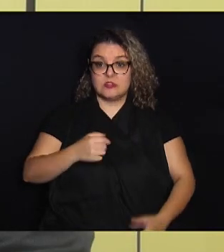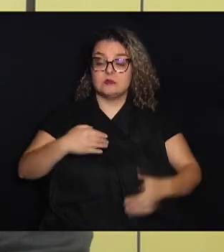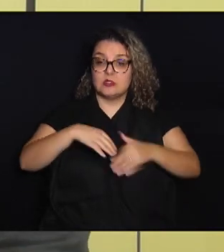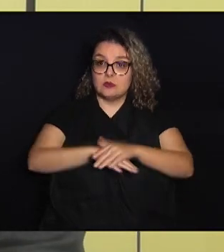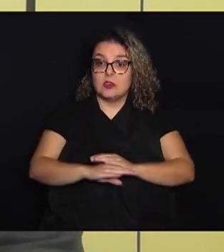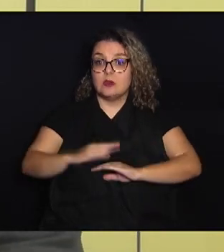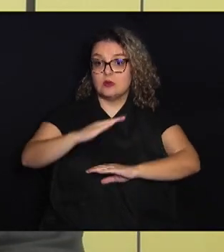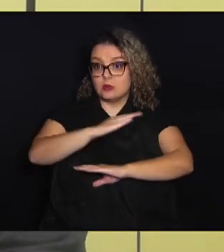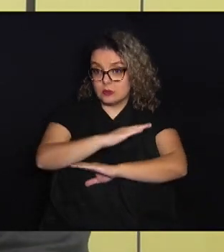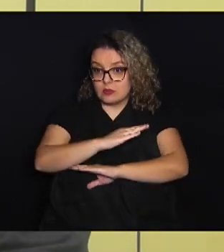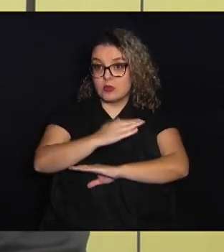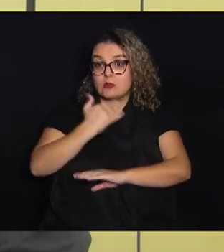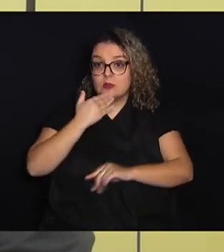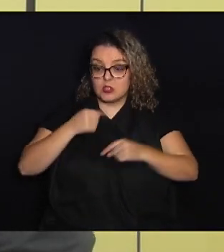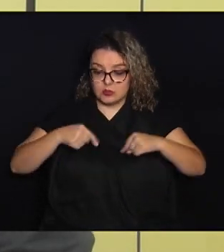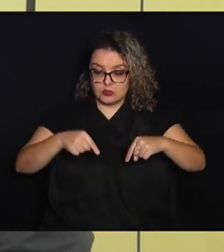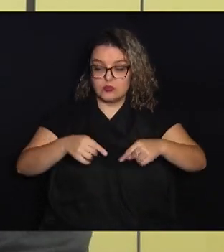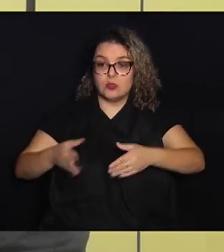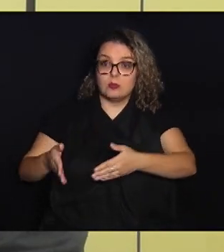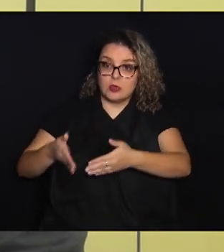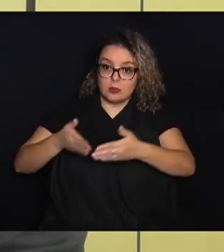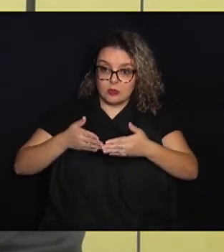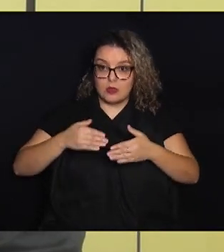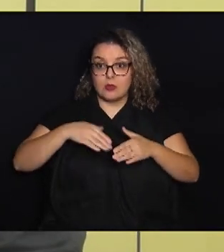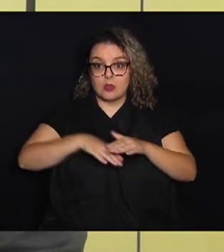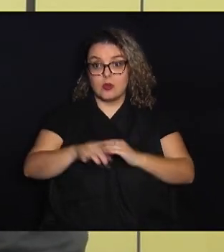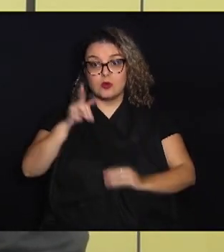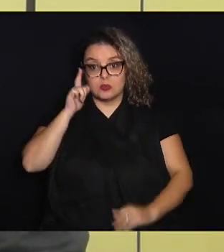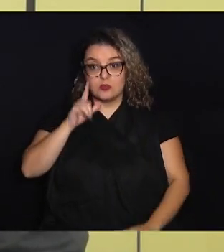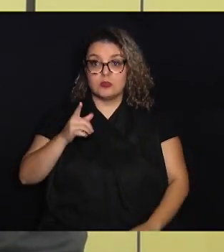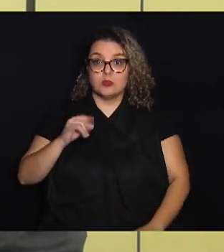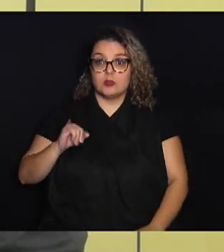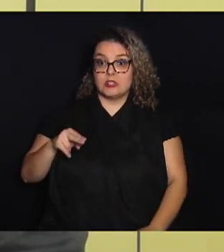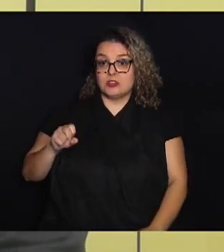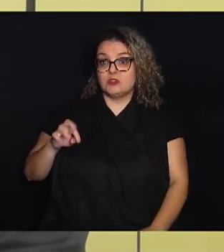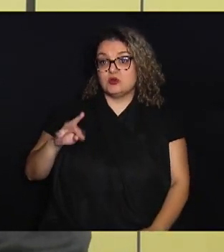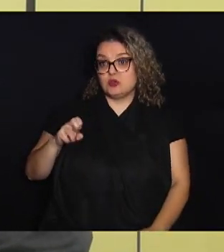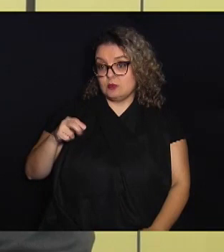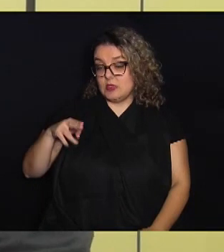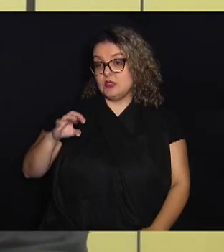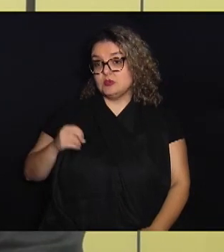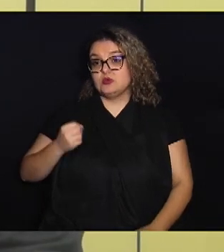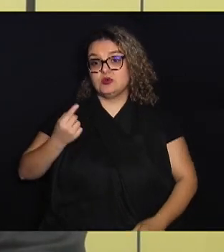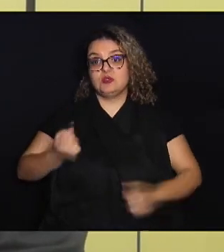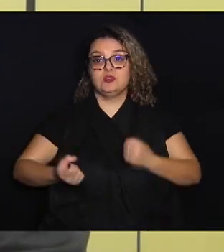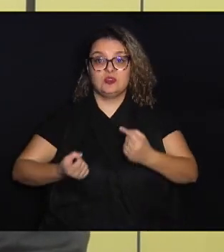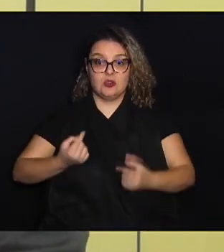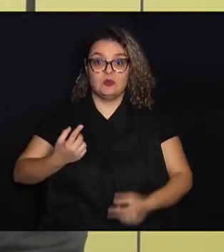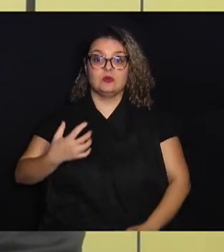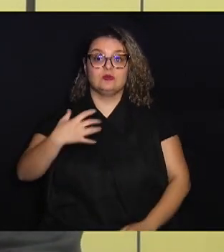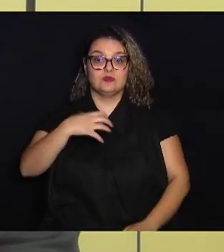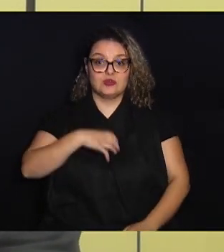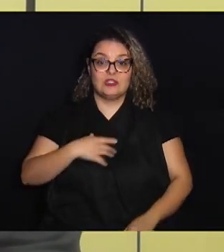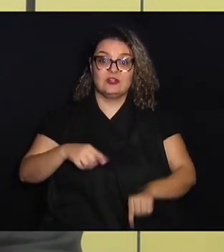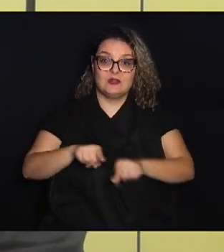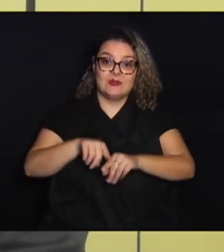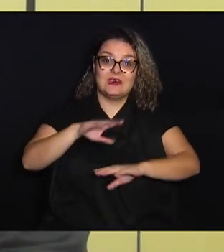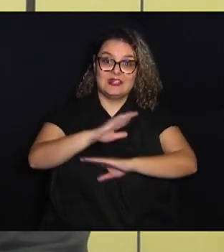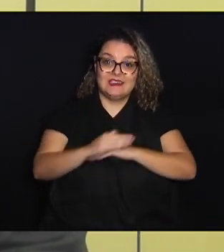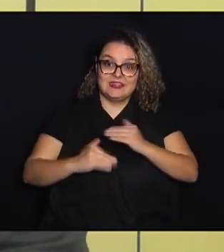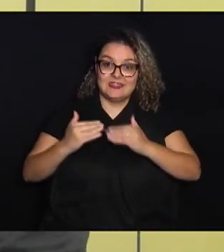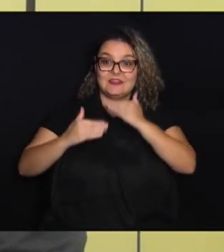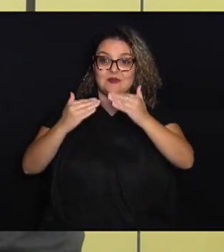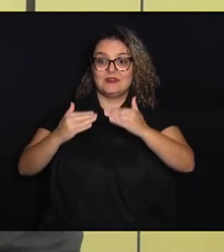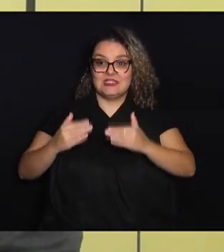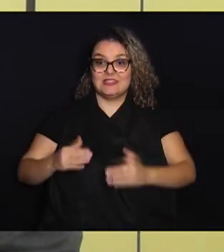Câmara. Ele pedia um quarto emprestado na Câmara para conseguir guardar esses instrumentos. Então, de alguma forma, a Câmara ali ajudou na formação musical do Carlos